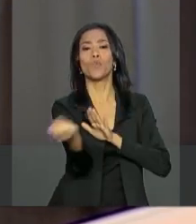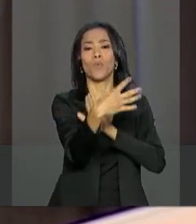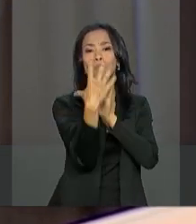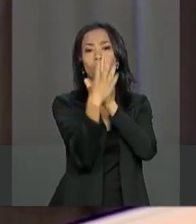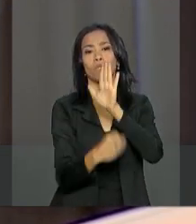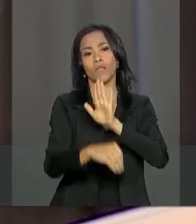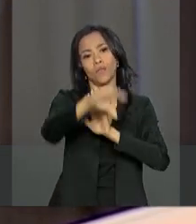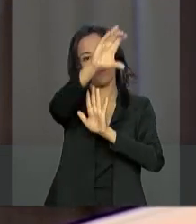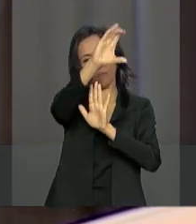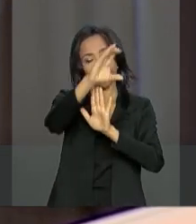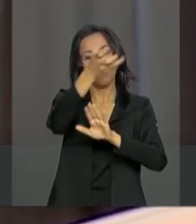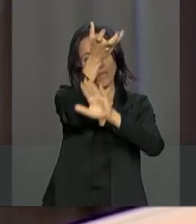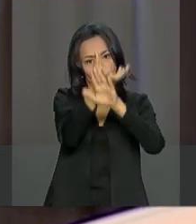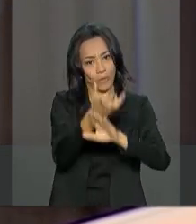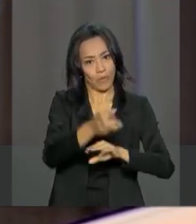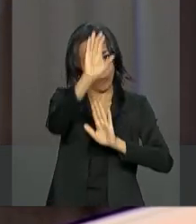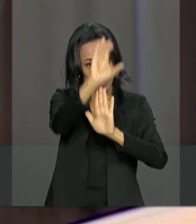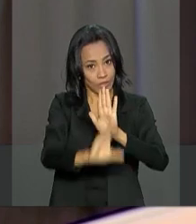Câmara dos Deputados,